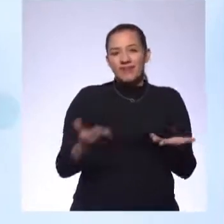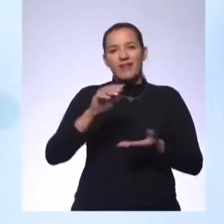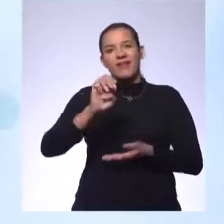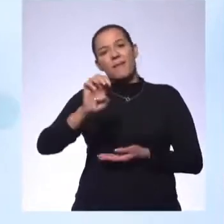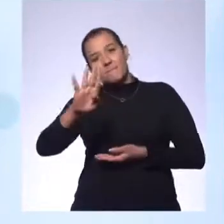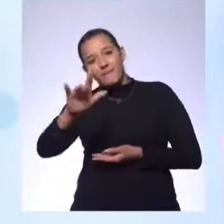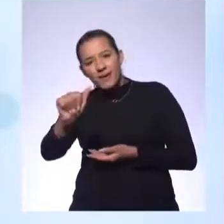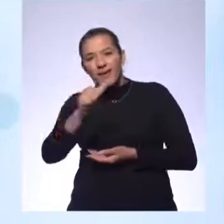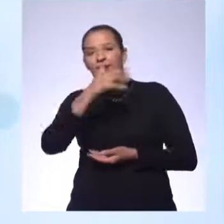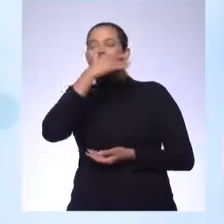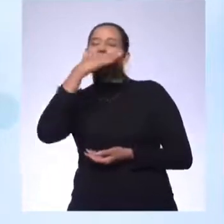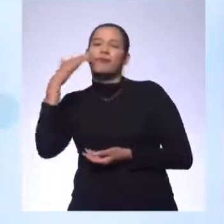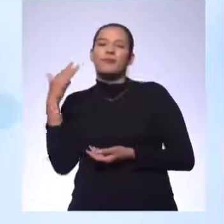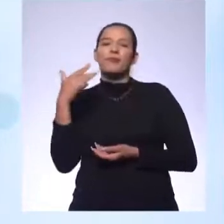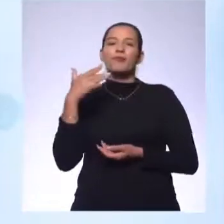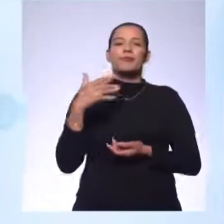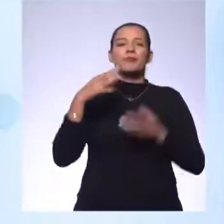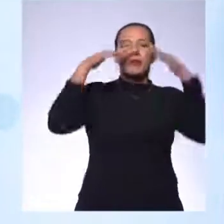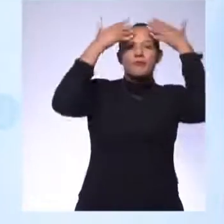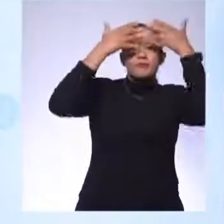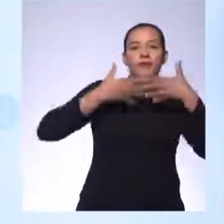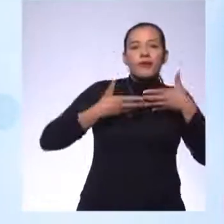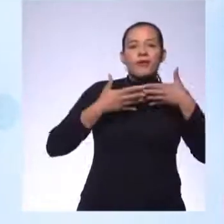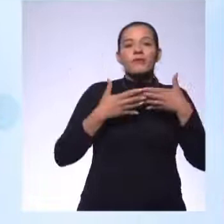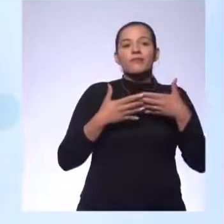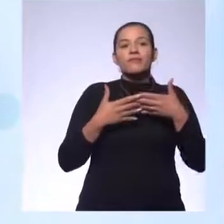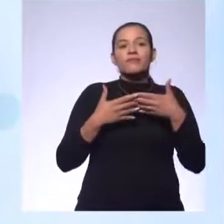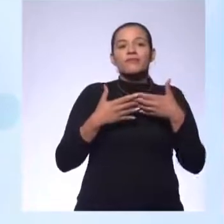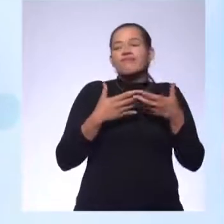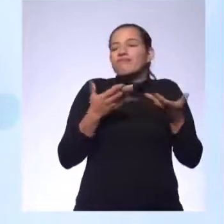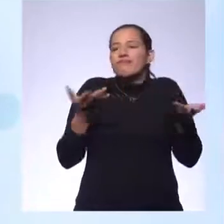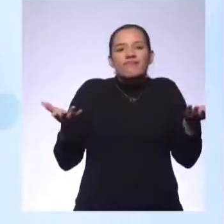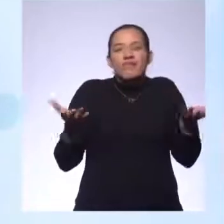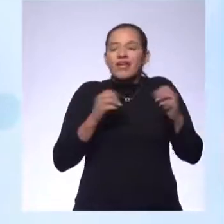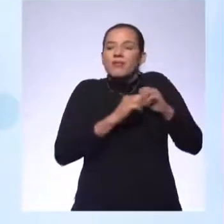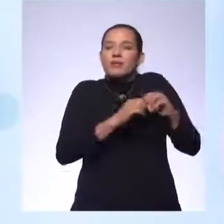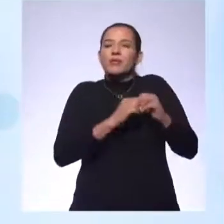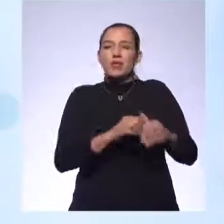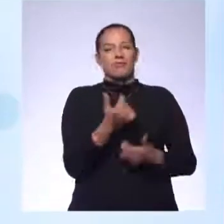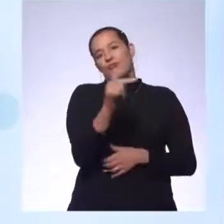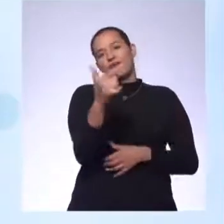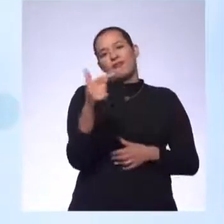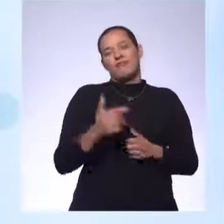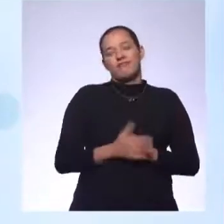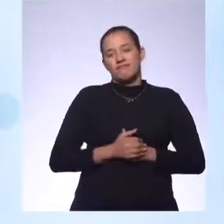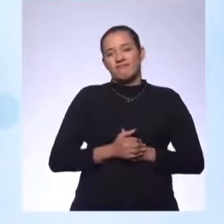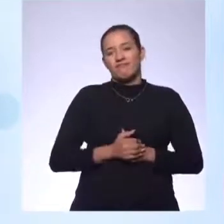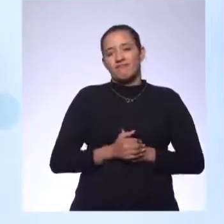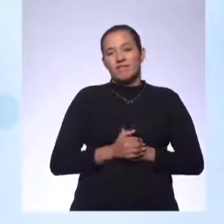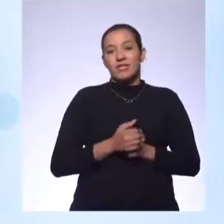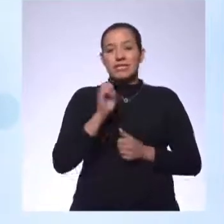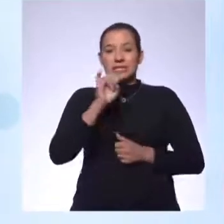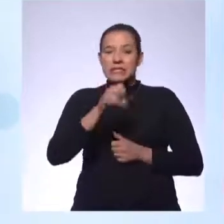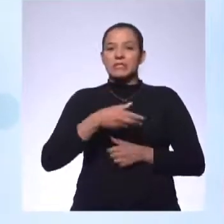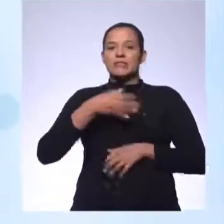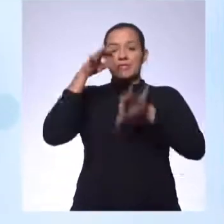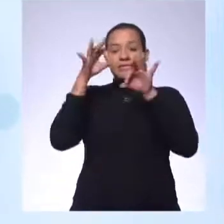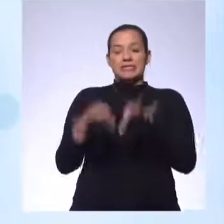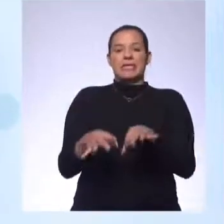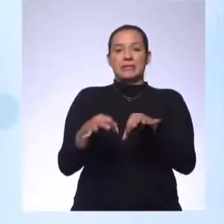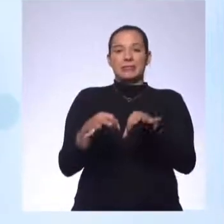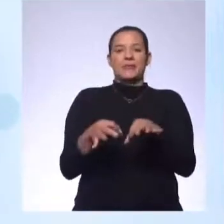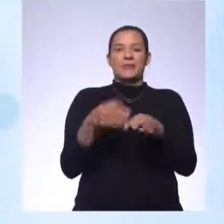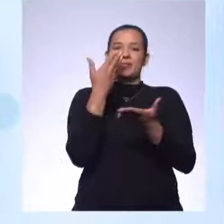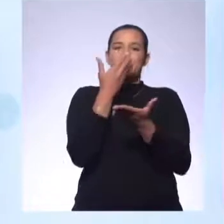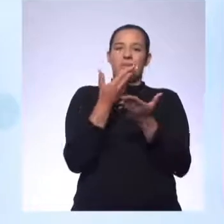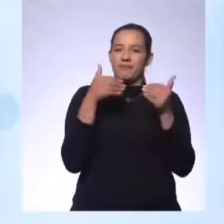o perfume, estava de véu. Ele não estava apaixonado se tivesse pego o ônibus no horário correto.